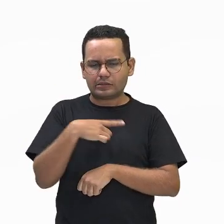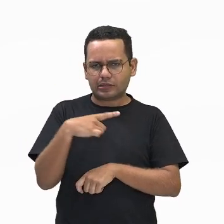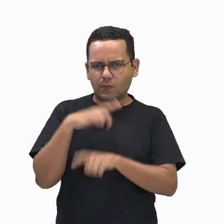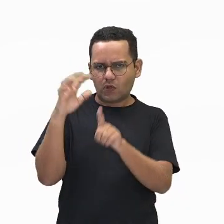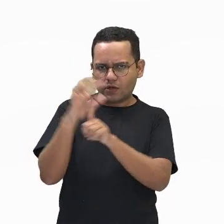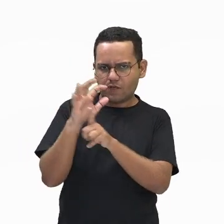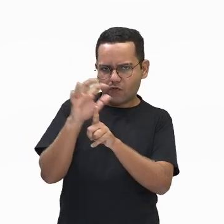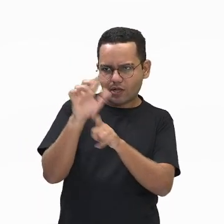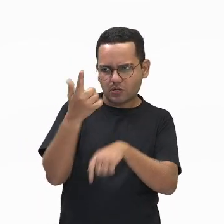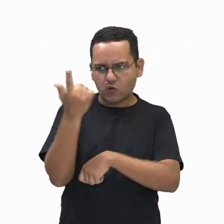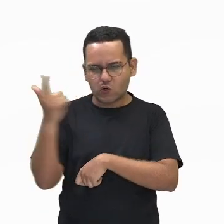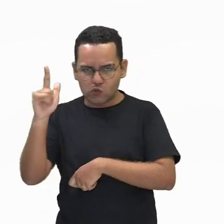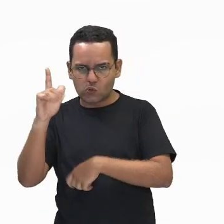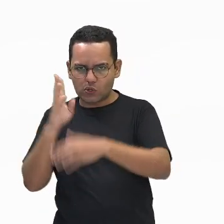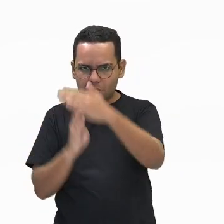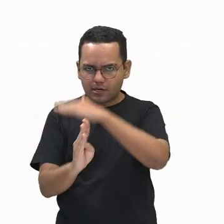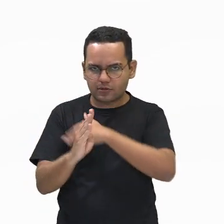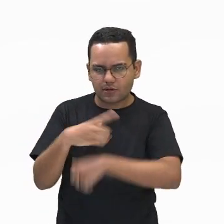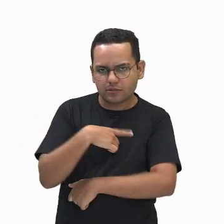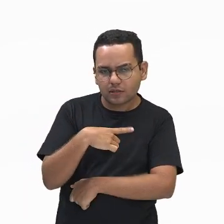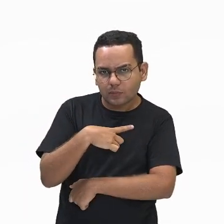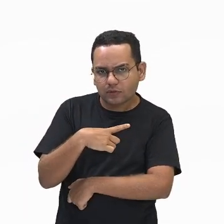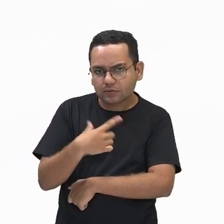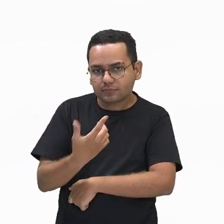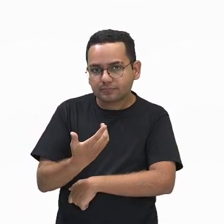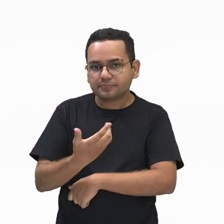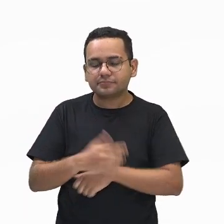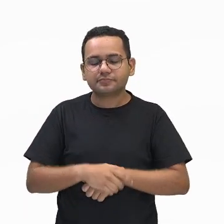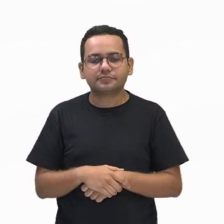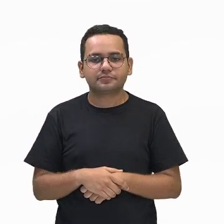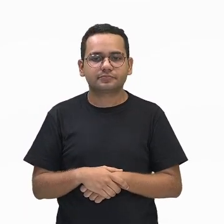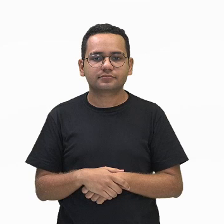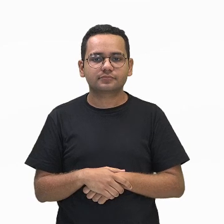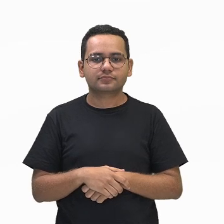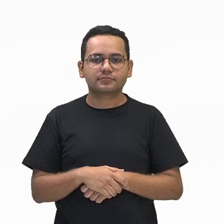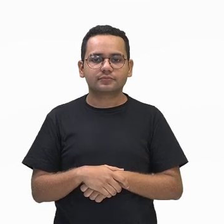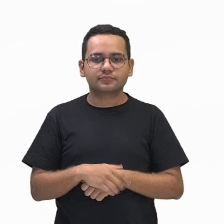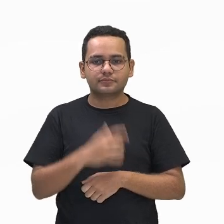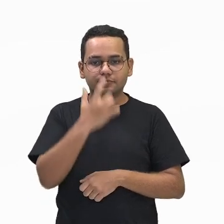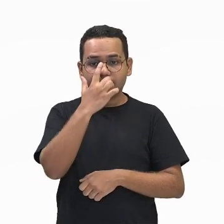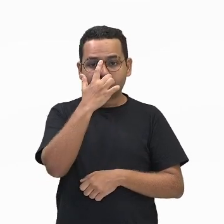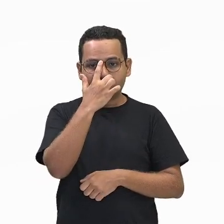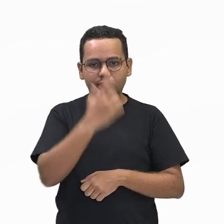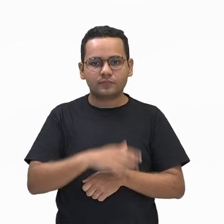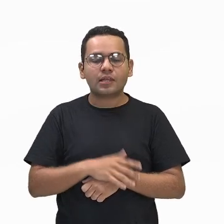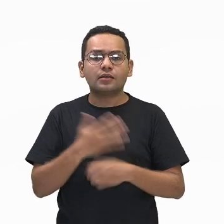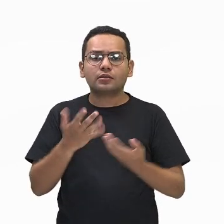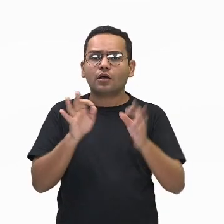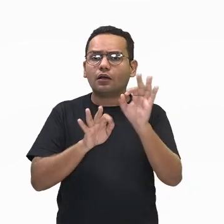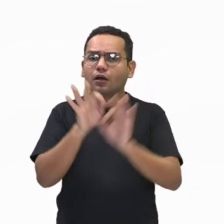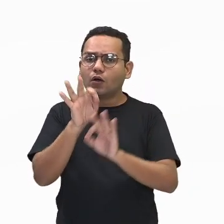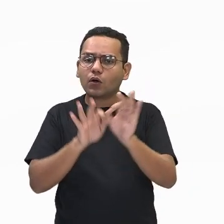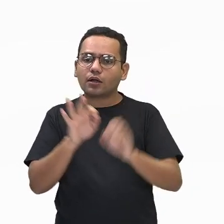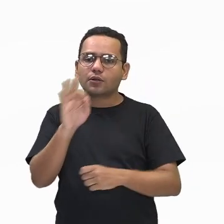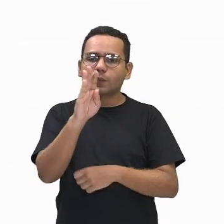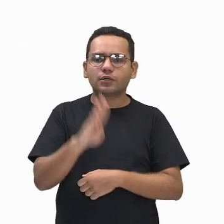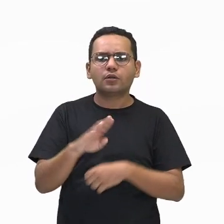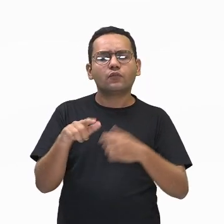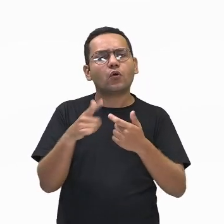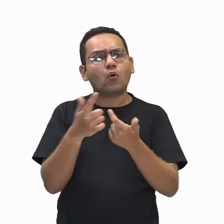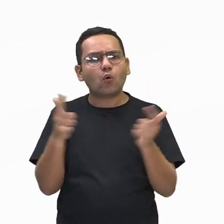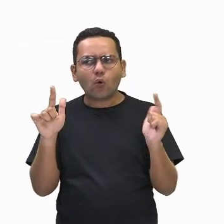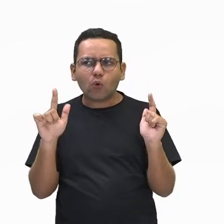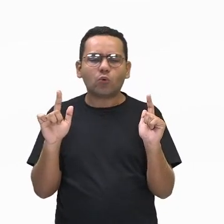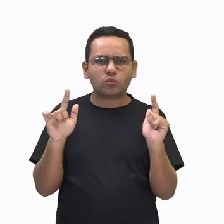outras migrações, então a gente está falando dessa matriz étnica que se formou inicialmente. Mas quais foram outras contribuições? É